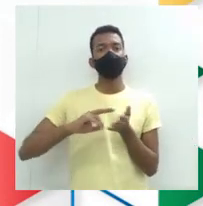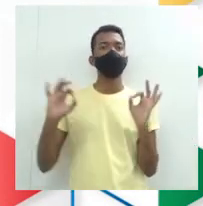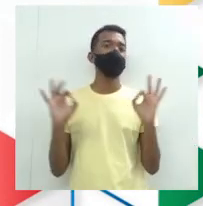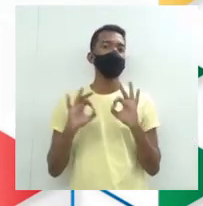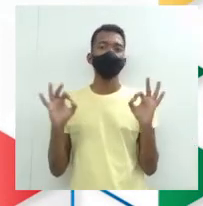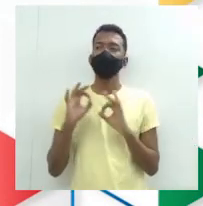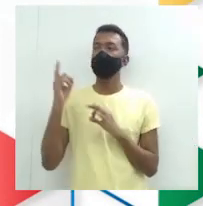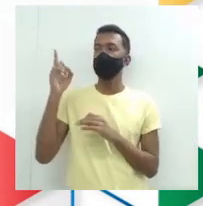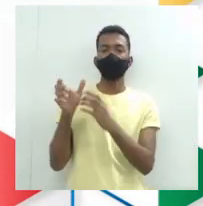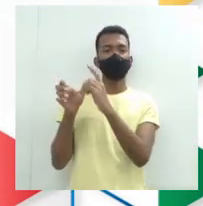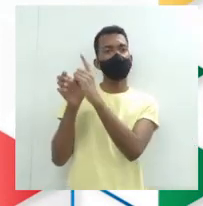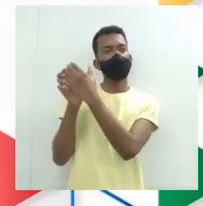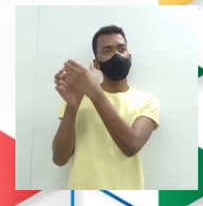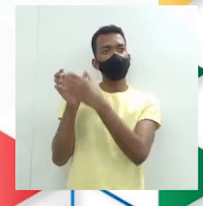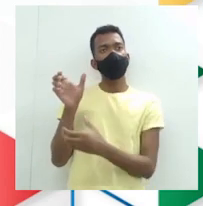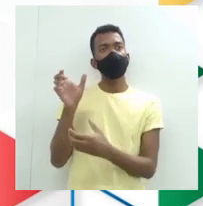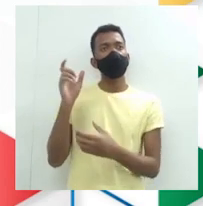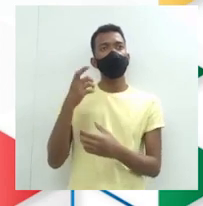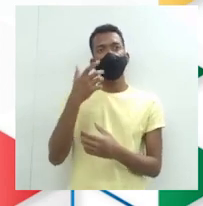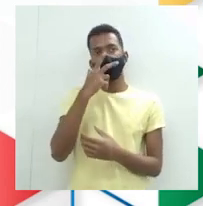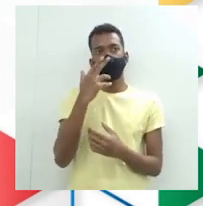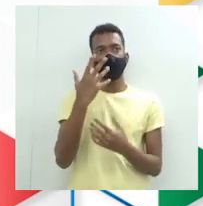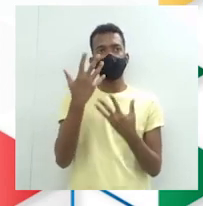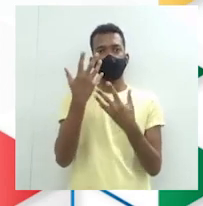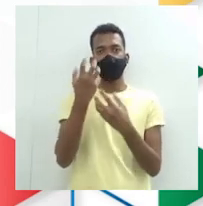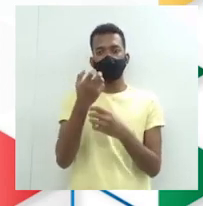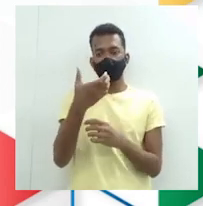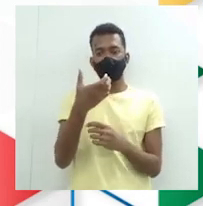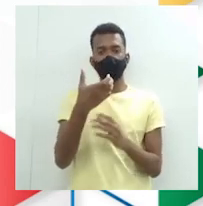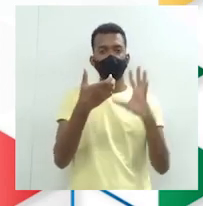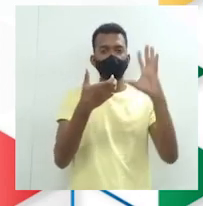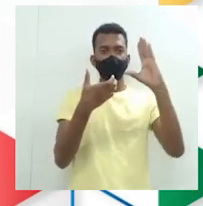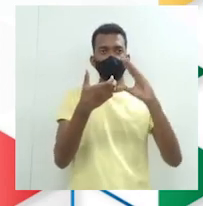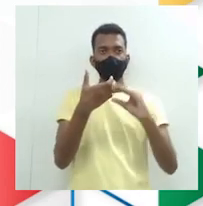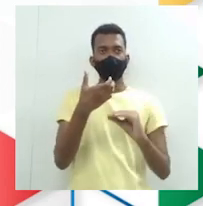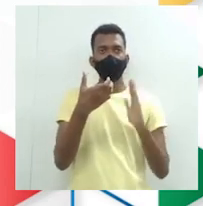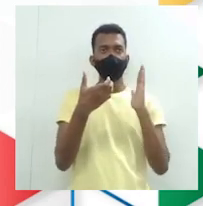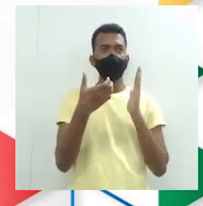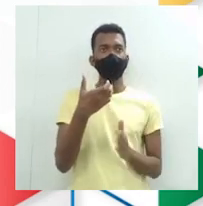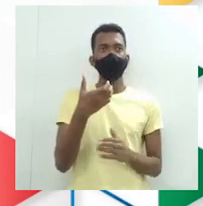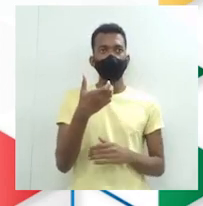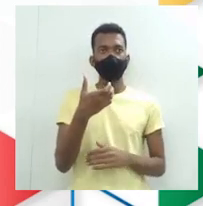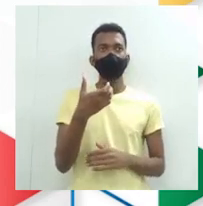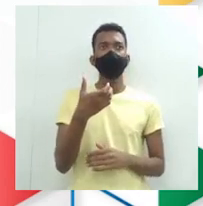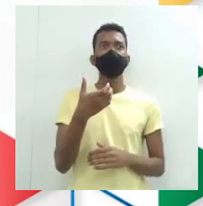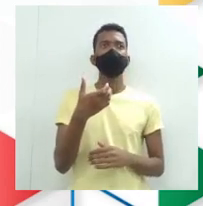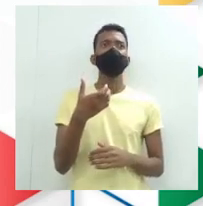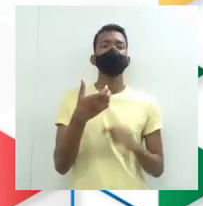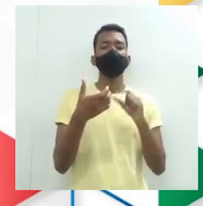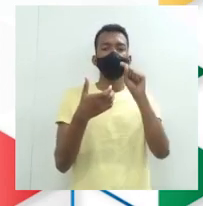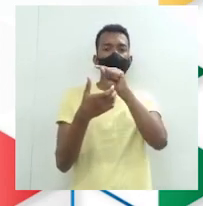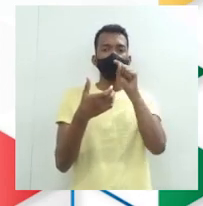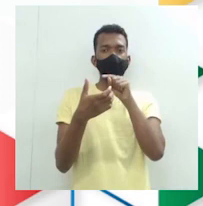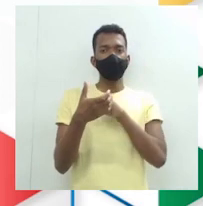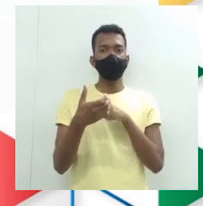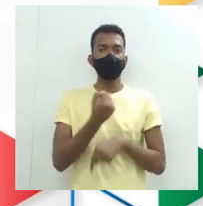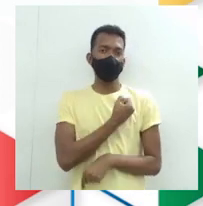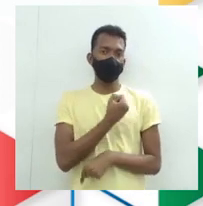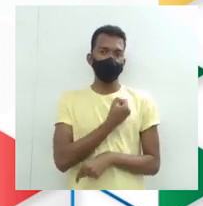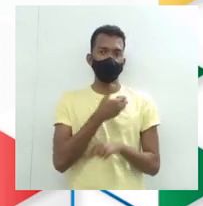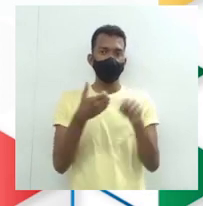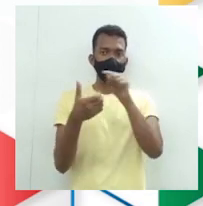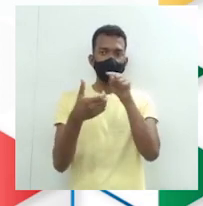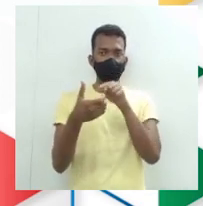o celular que aparente estar escuro, como se fosse à noite, nesse destaque aí, the number, o número. E